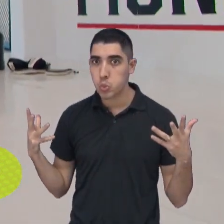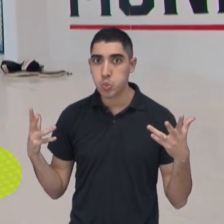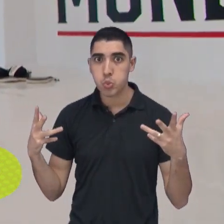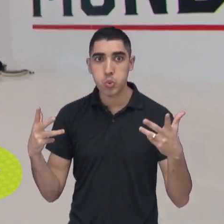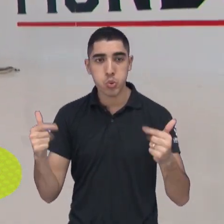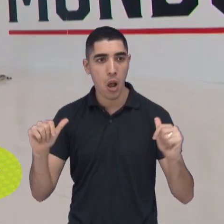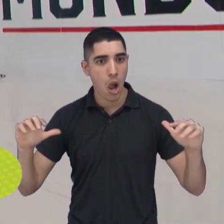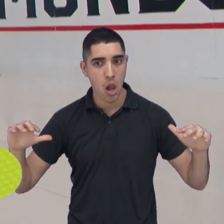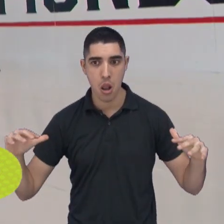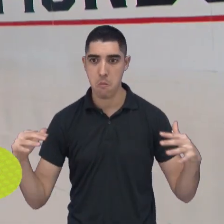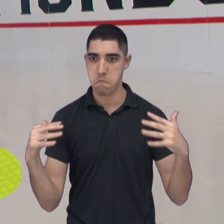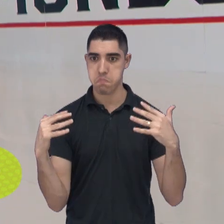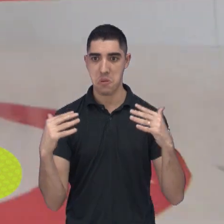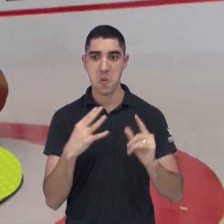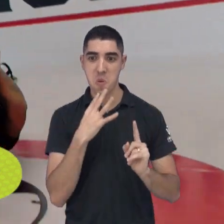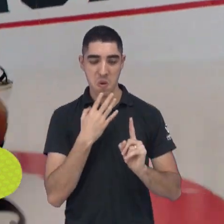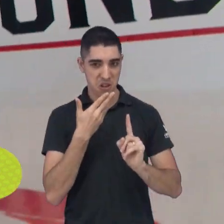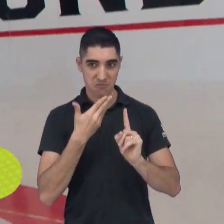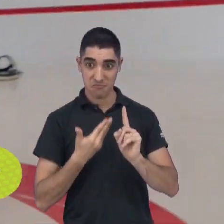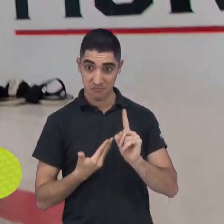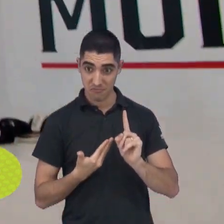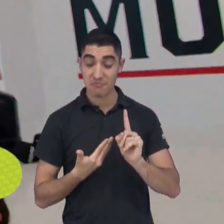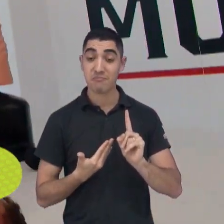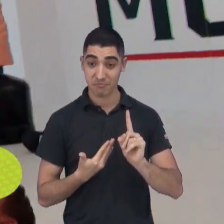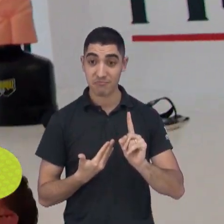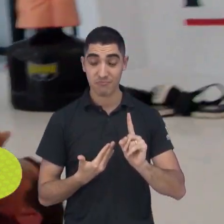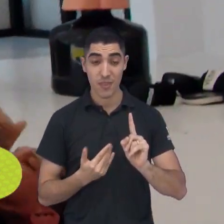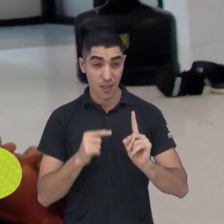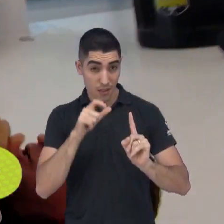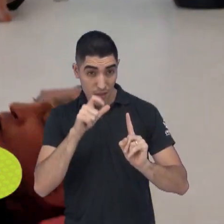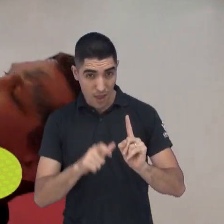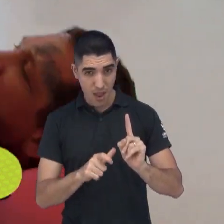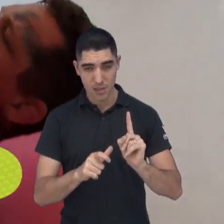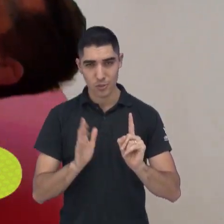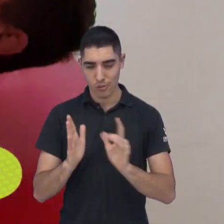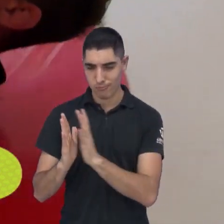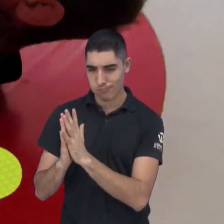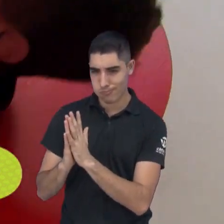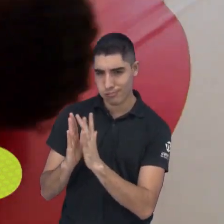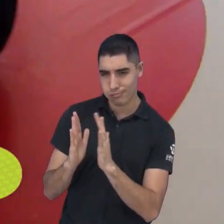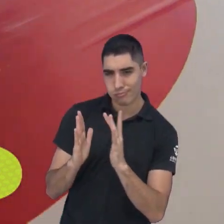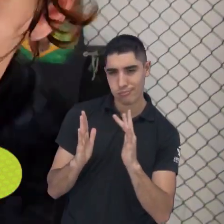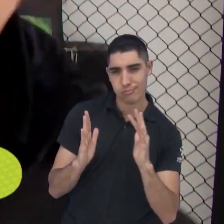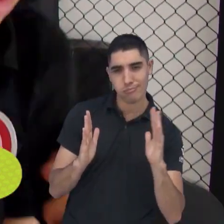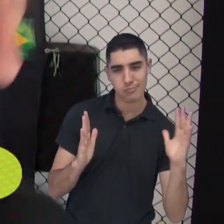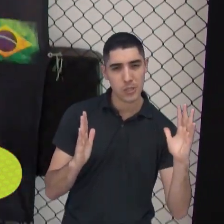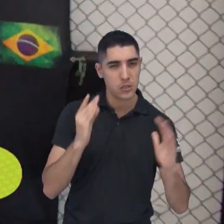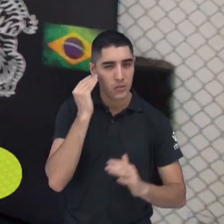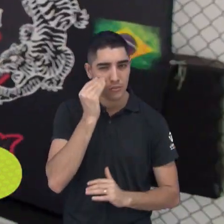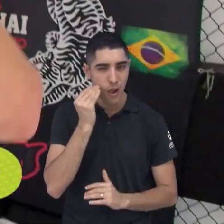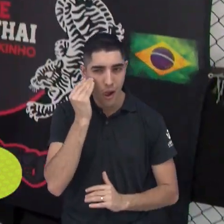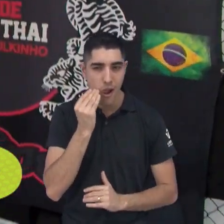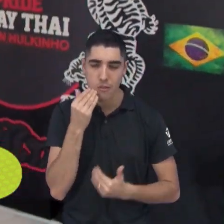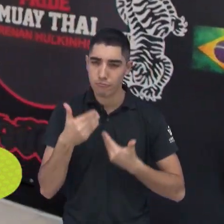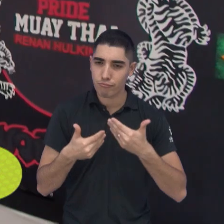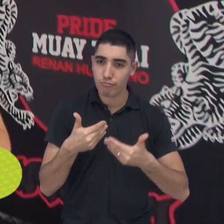de MMA do Brasil. Com uma trajetória meteórica, o lutador joseense iniciou a jornada na